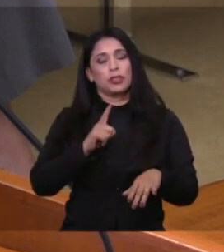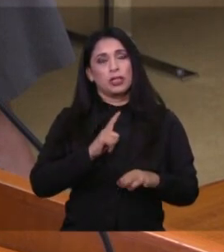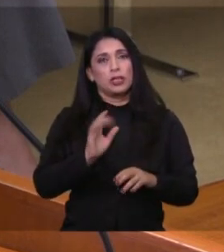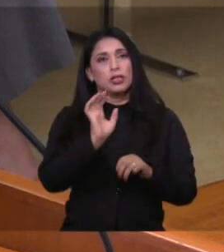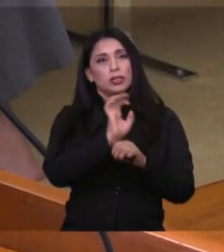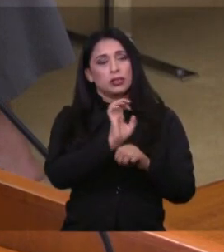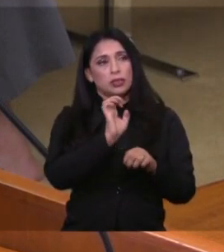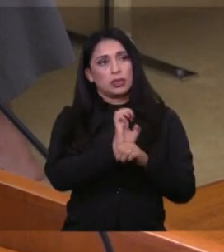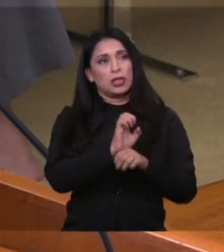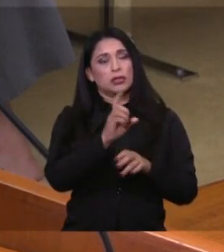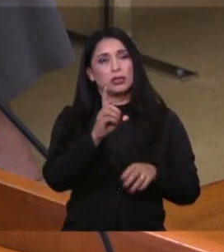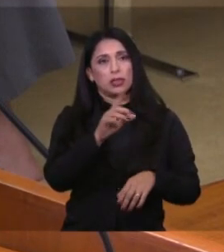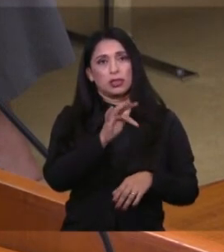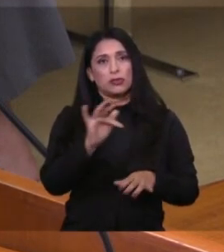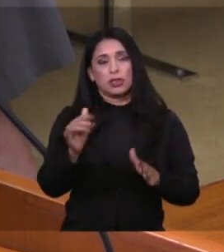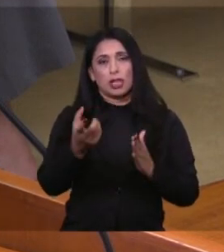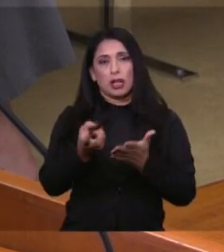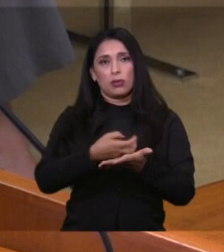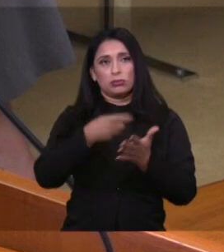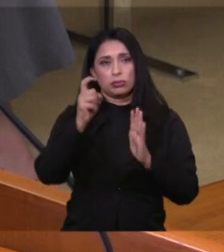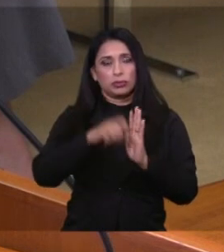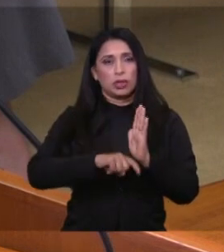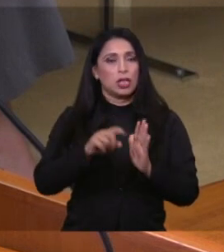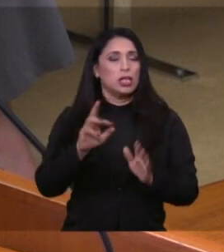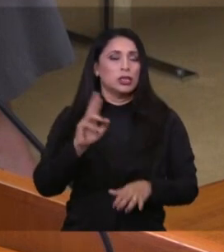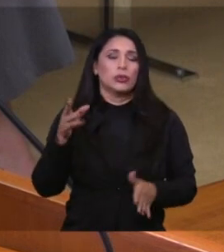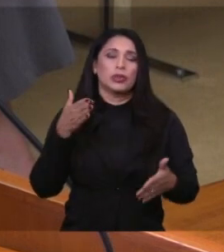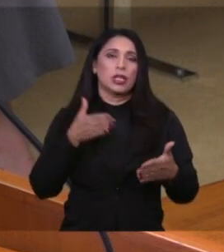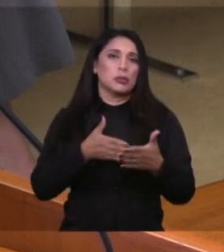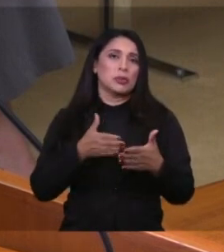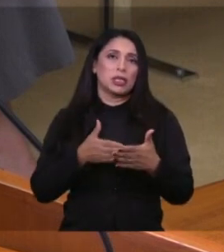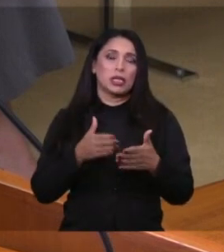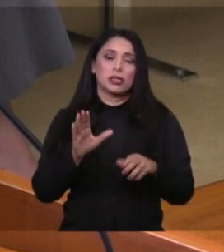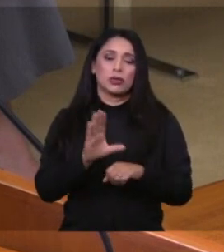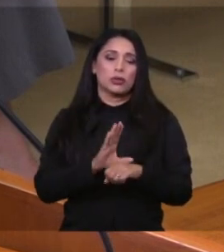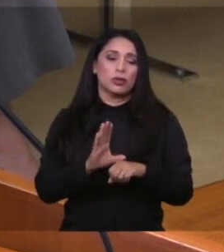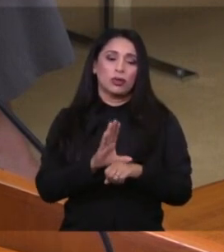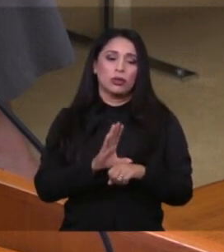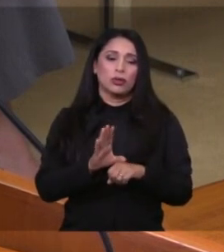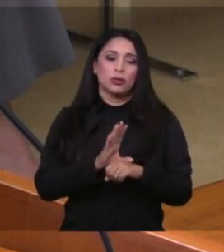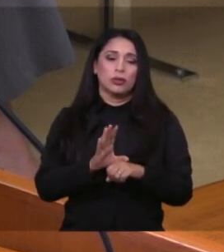e do Distrito Federal sem qualquer limitação